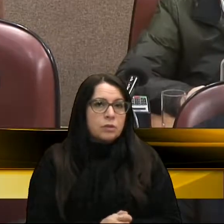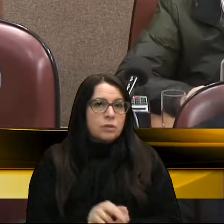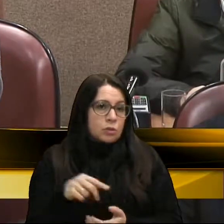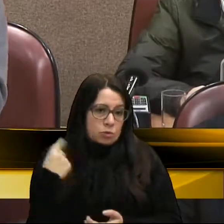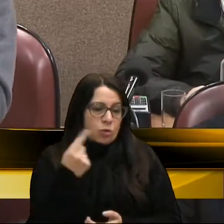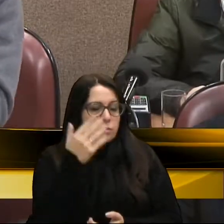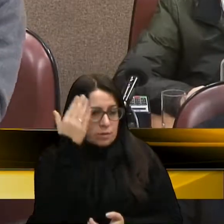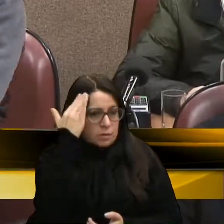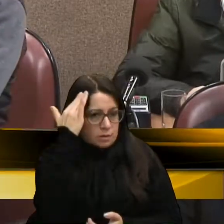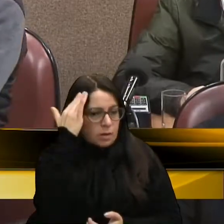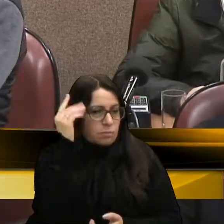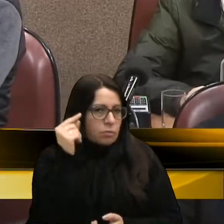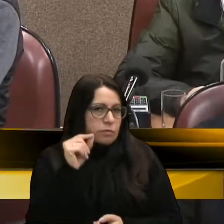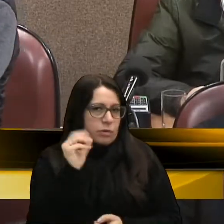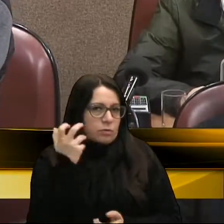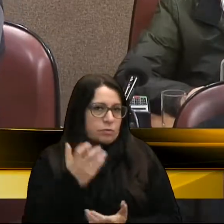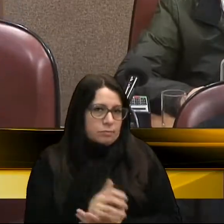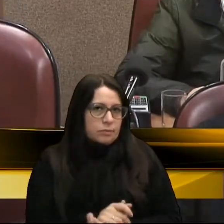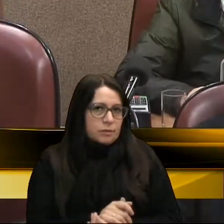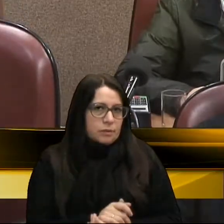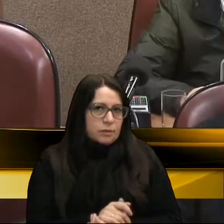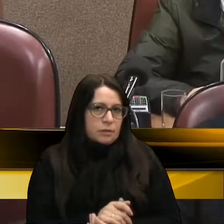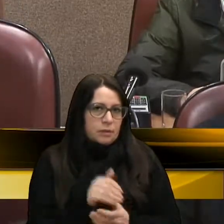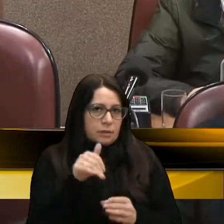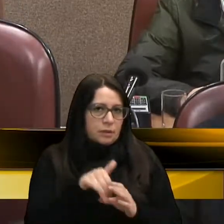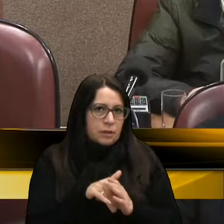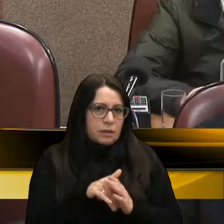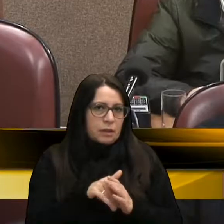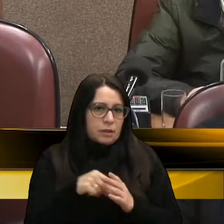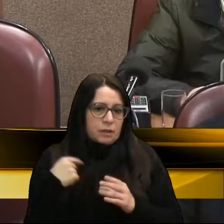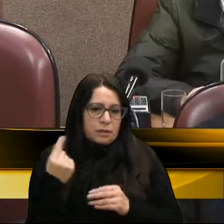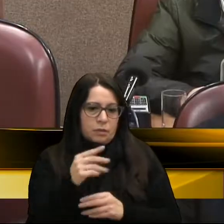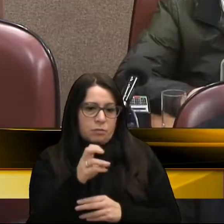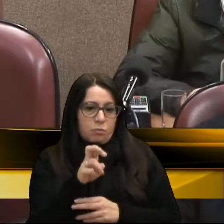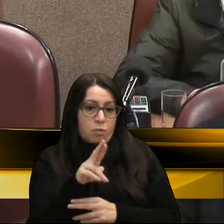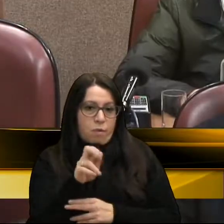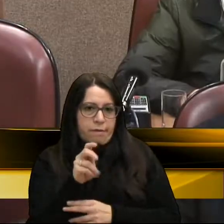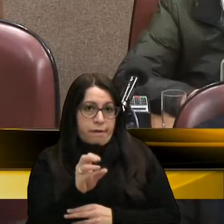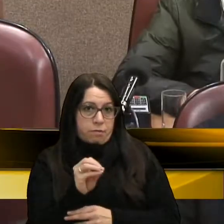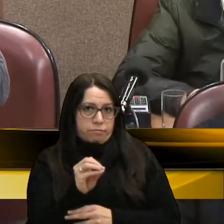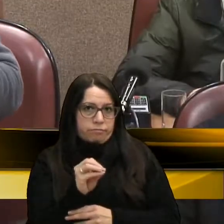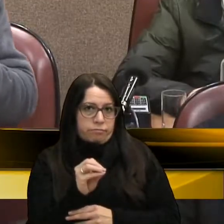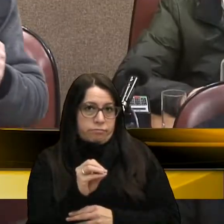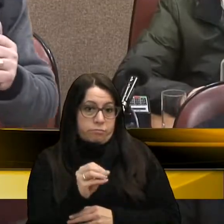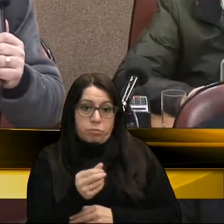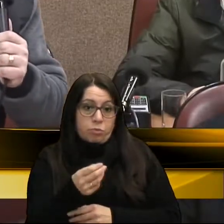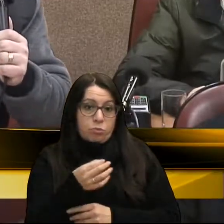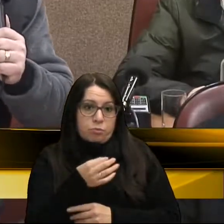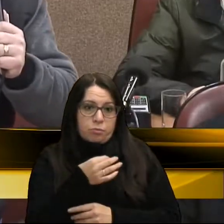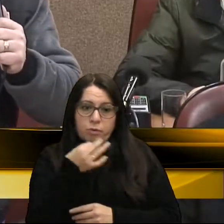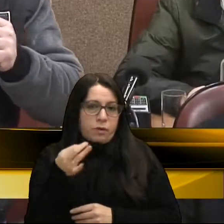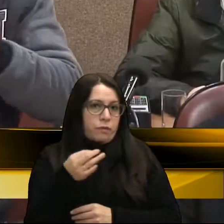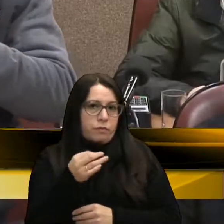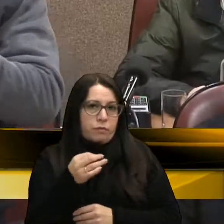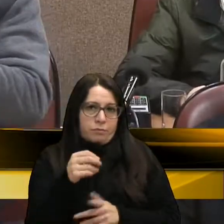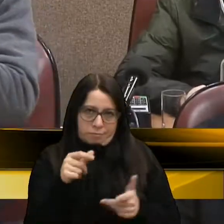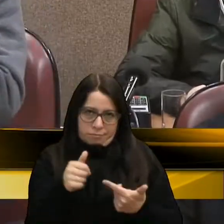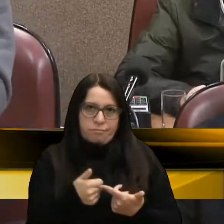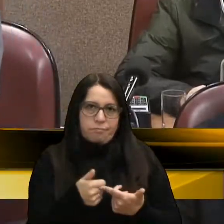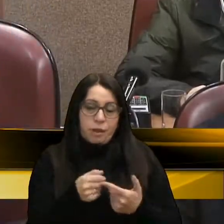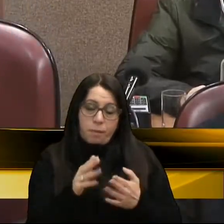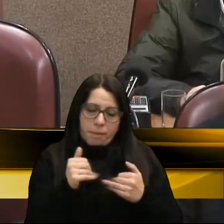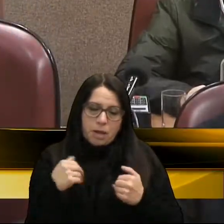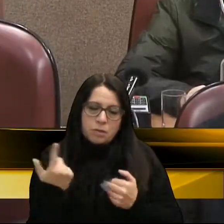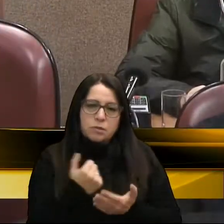sabemos para onde vamos. Para dentro do buraco, senhoras e senhores vereadores. Para o abismo. Então, peço